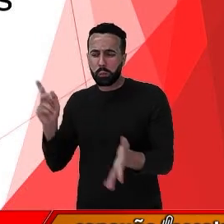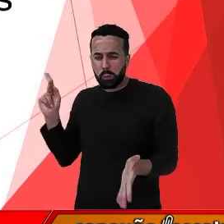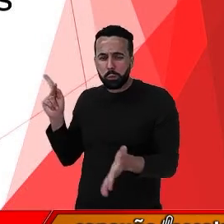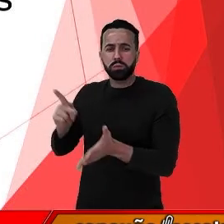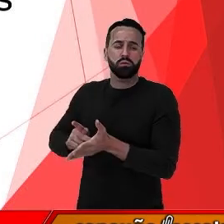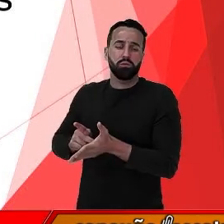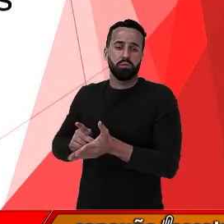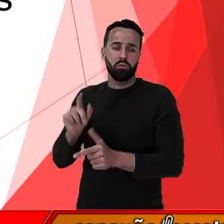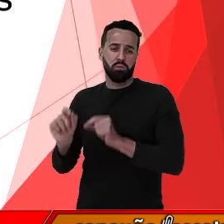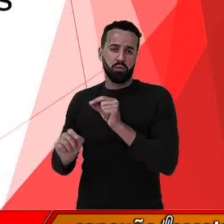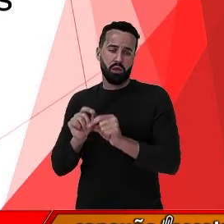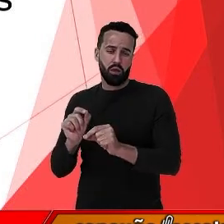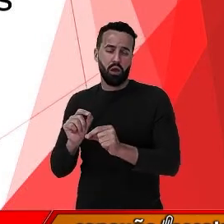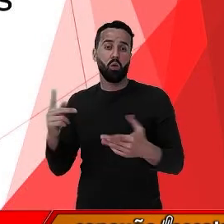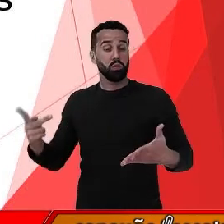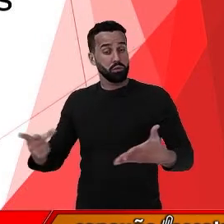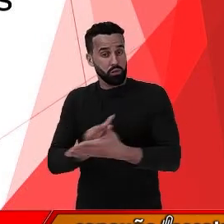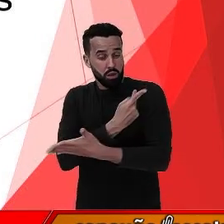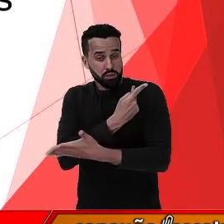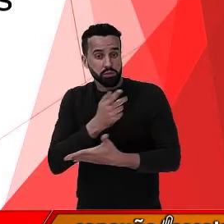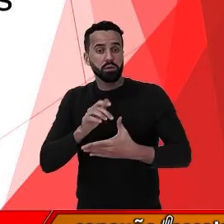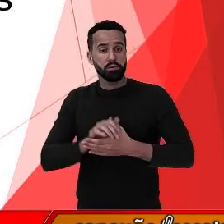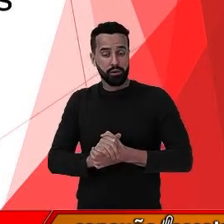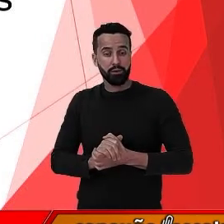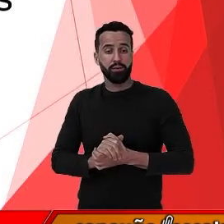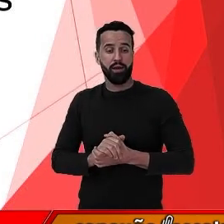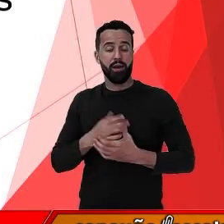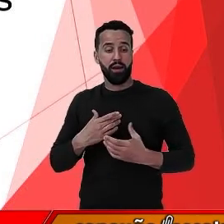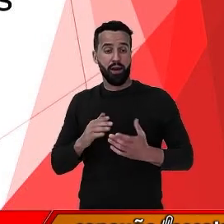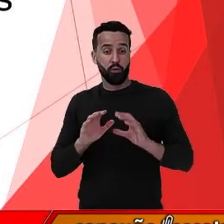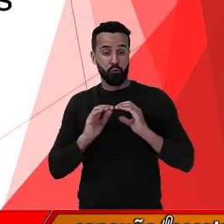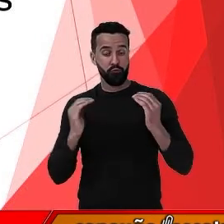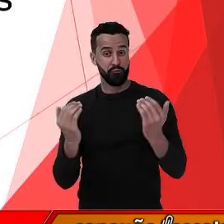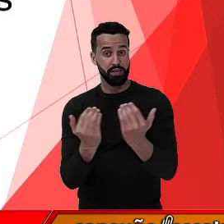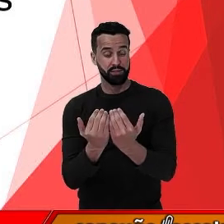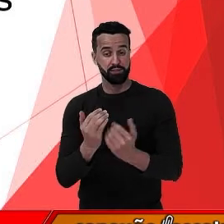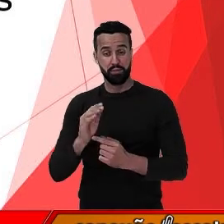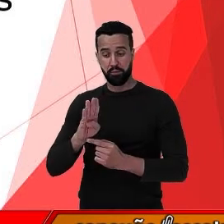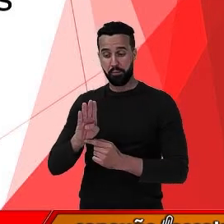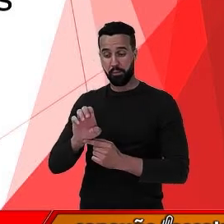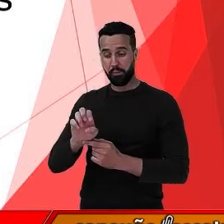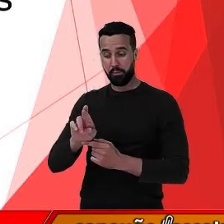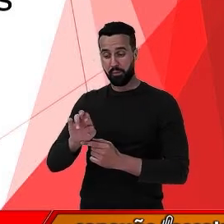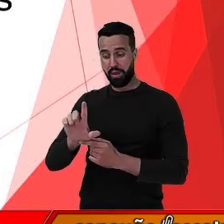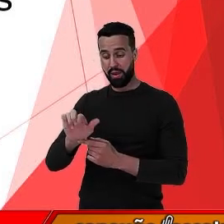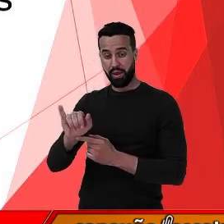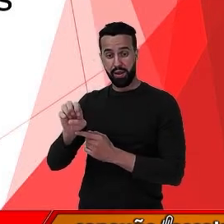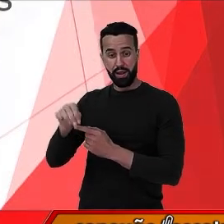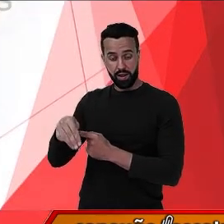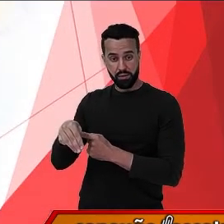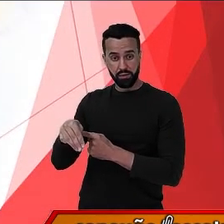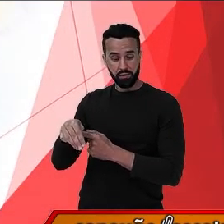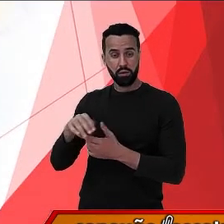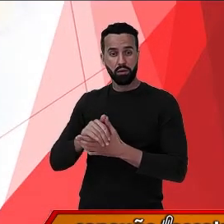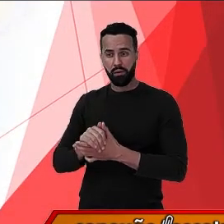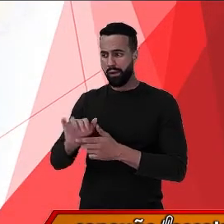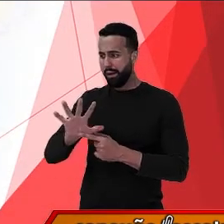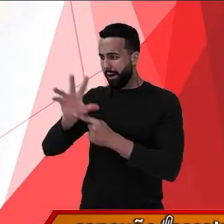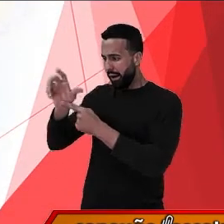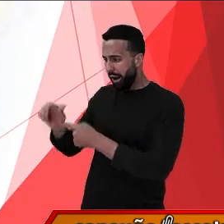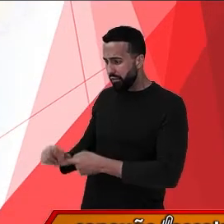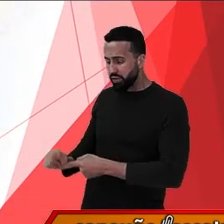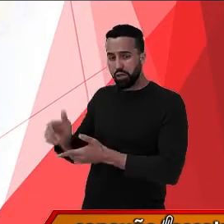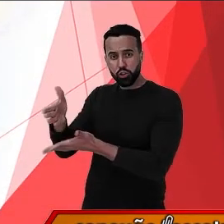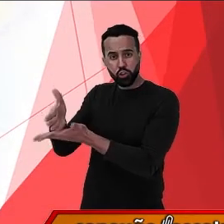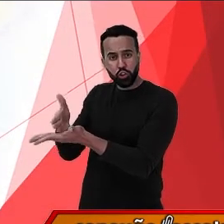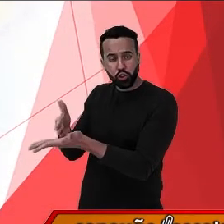a partir da Conferência de Berlim, que vai partir a África entre as potências